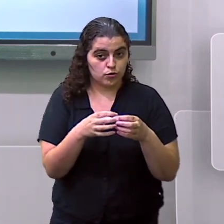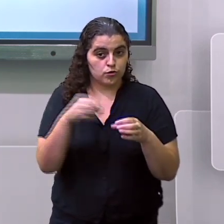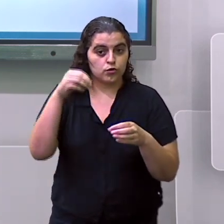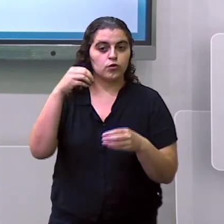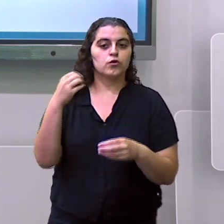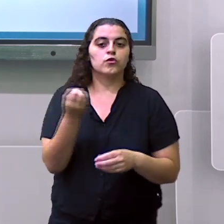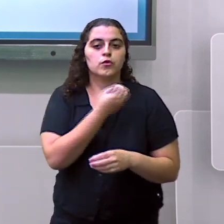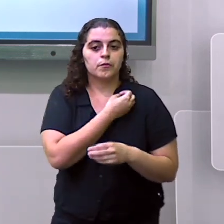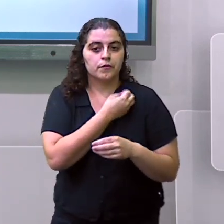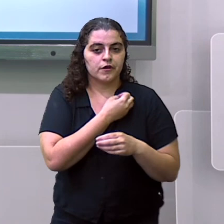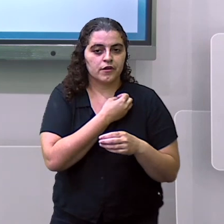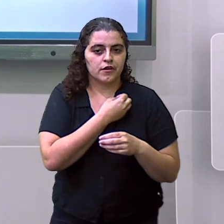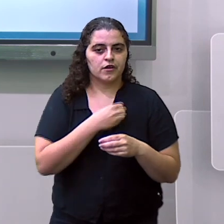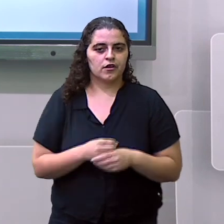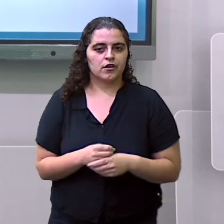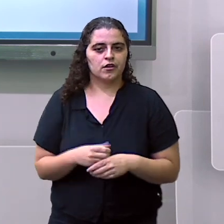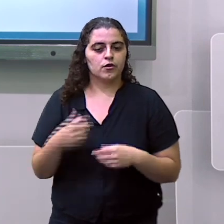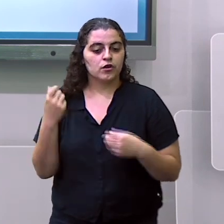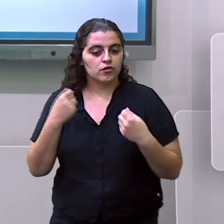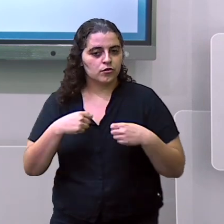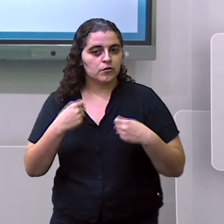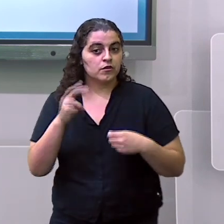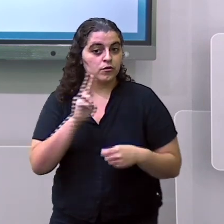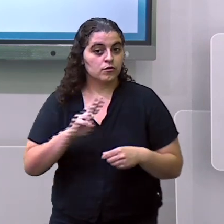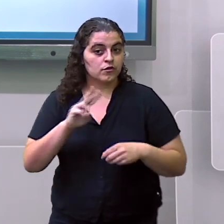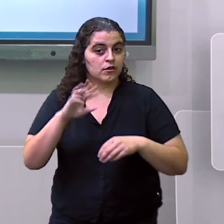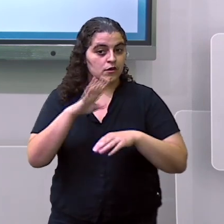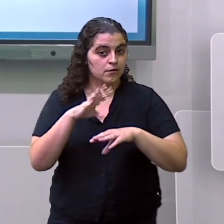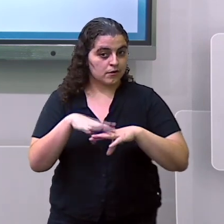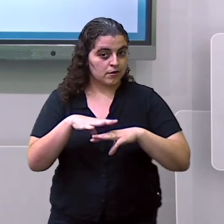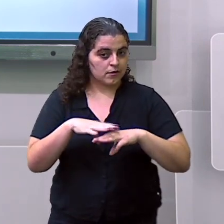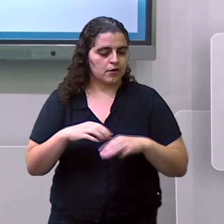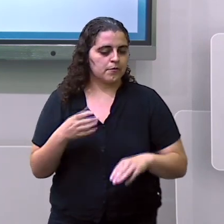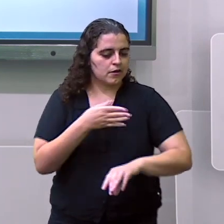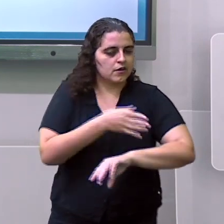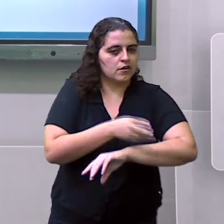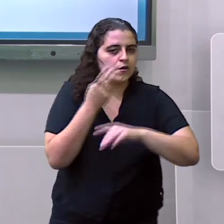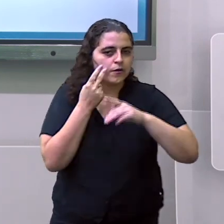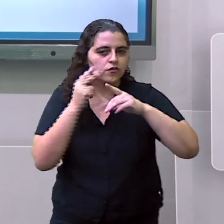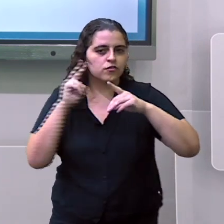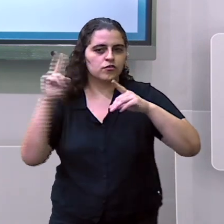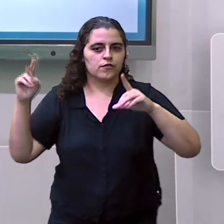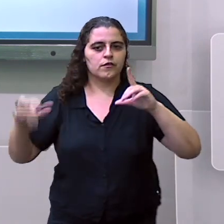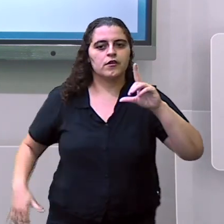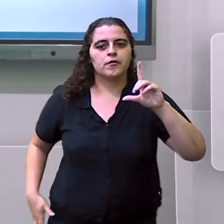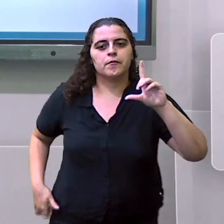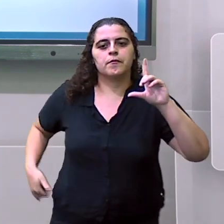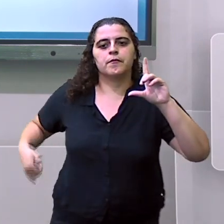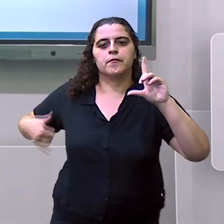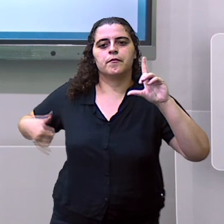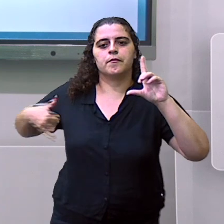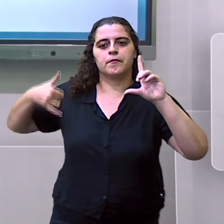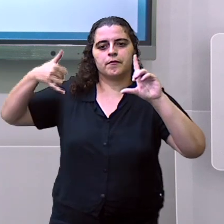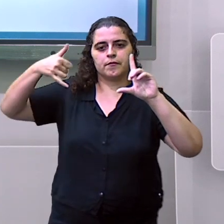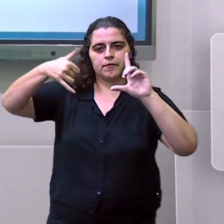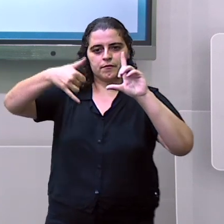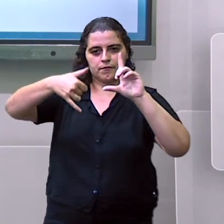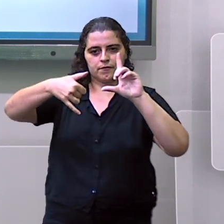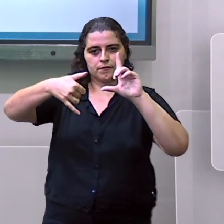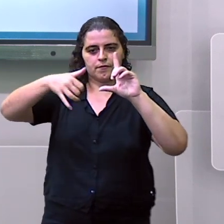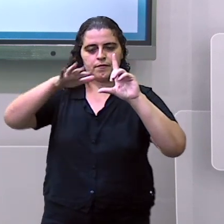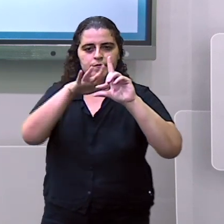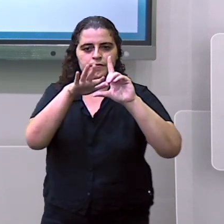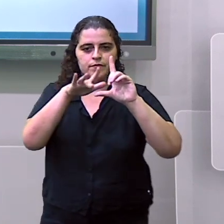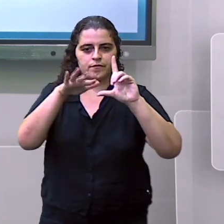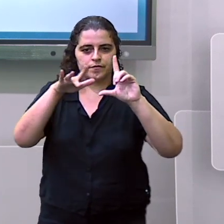das possibilidades na matemática. E para acessar nossas atividades na plataforma SMED GV, aponte a câmera do